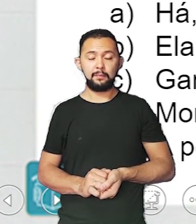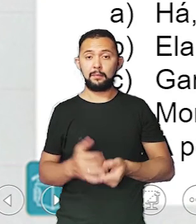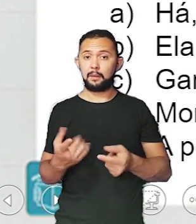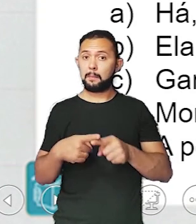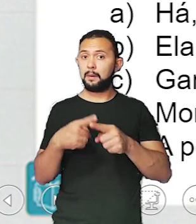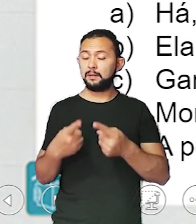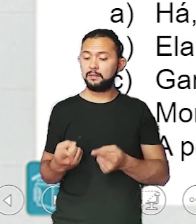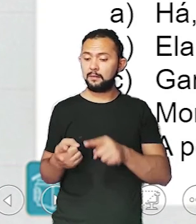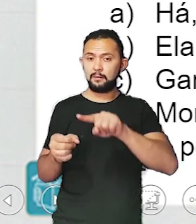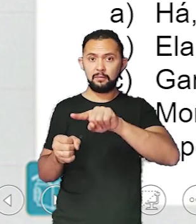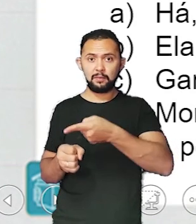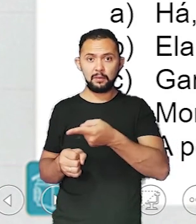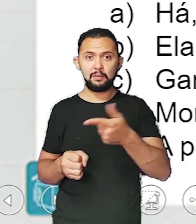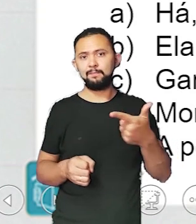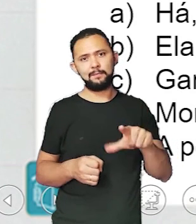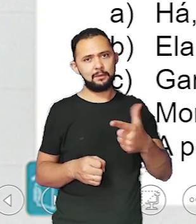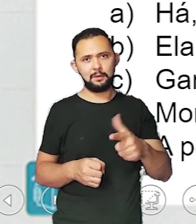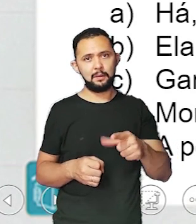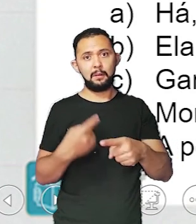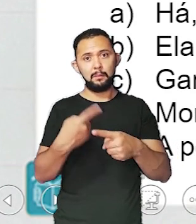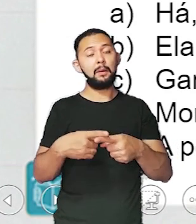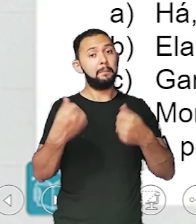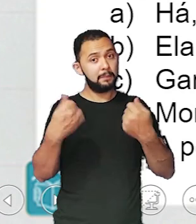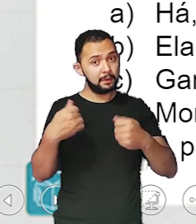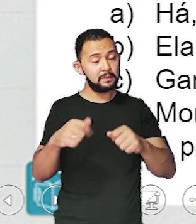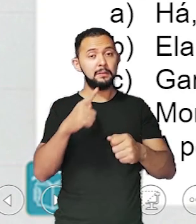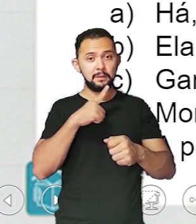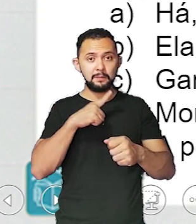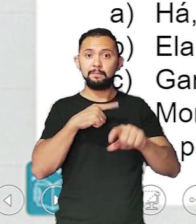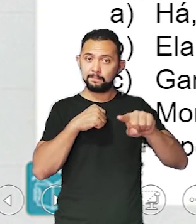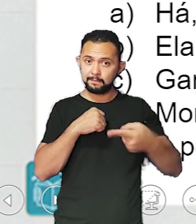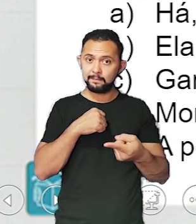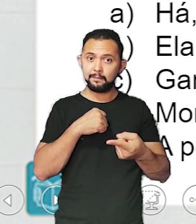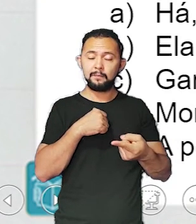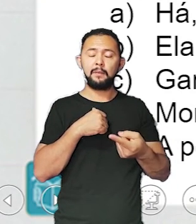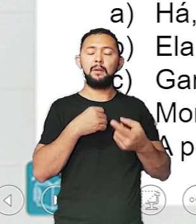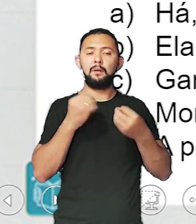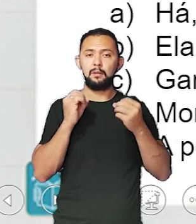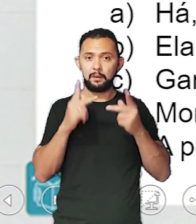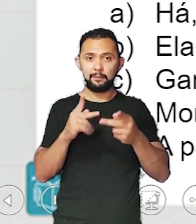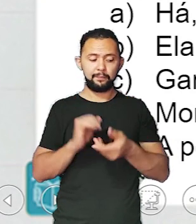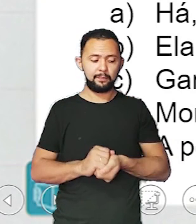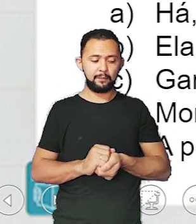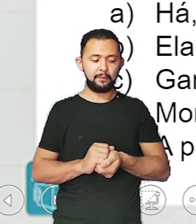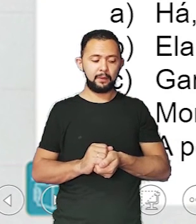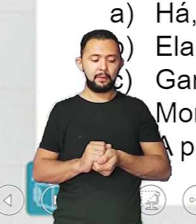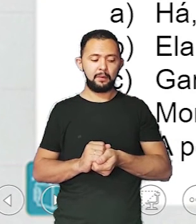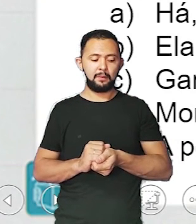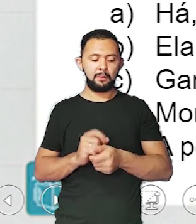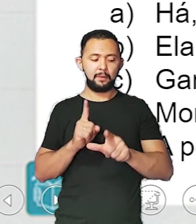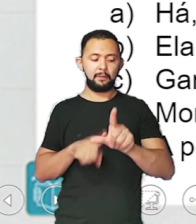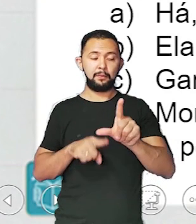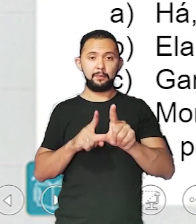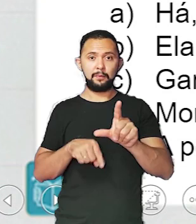tem a vírgula, ok? Precisava-se da vírgula. Se não tem a vírgula, é restritiva também. E o que ele retoma a